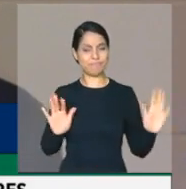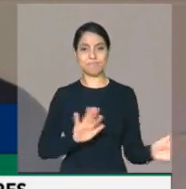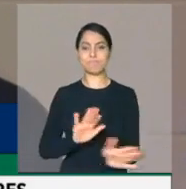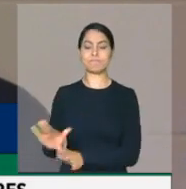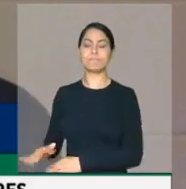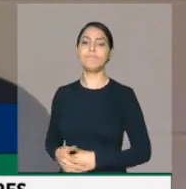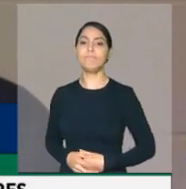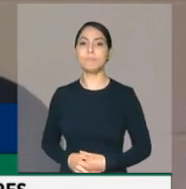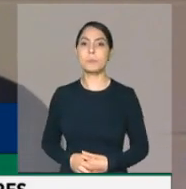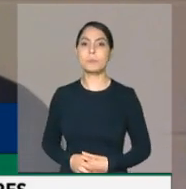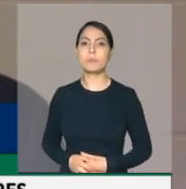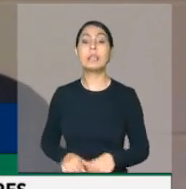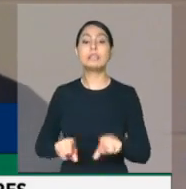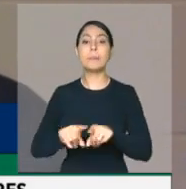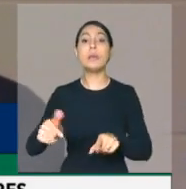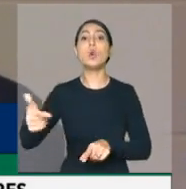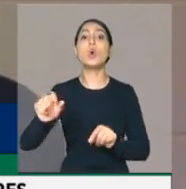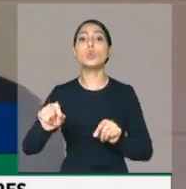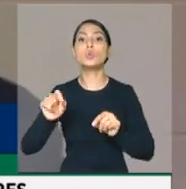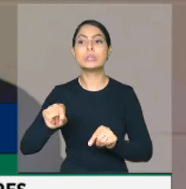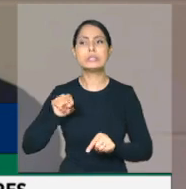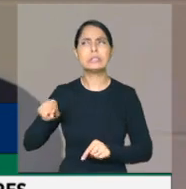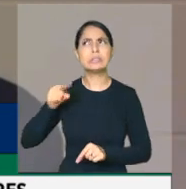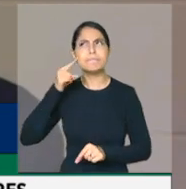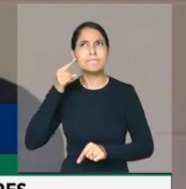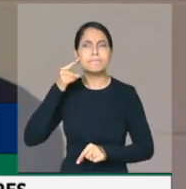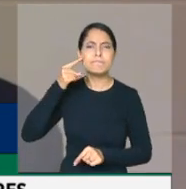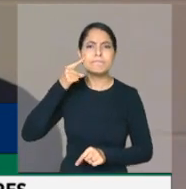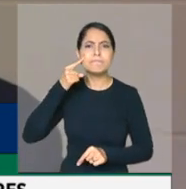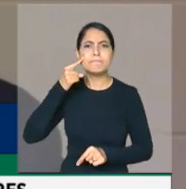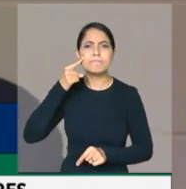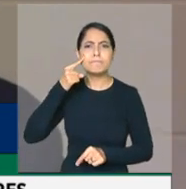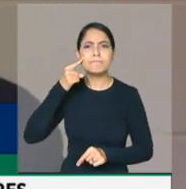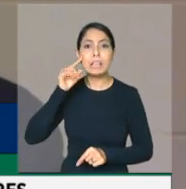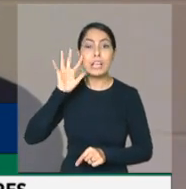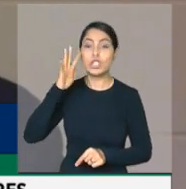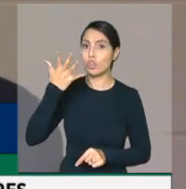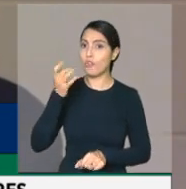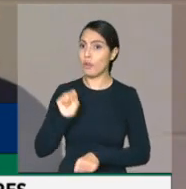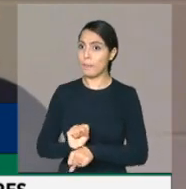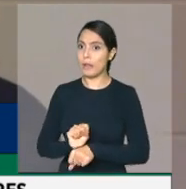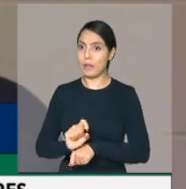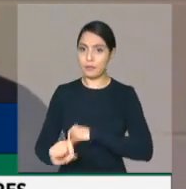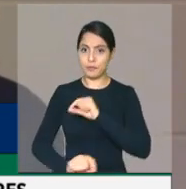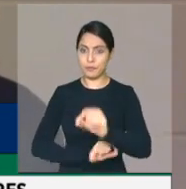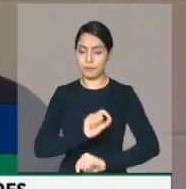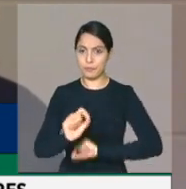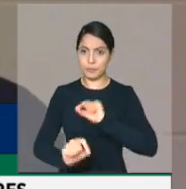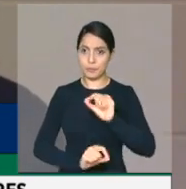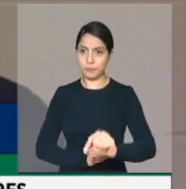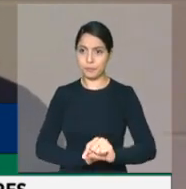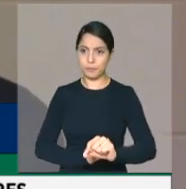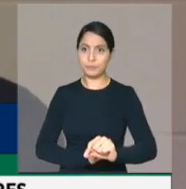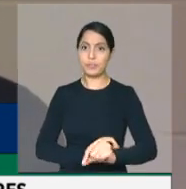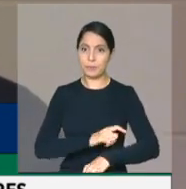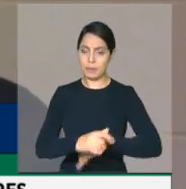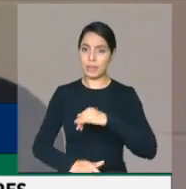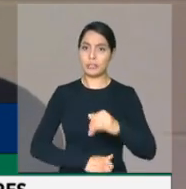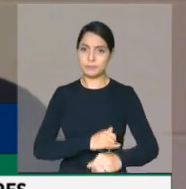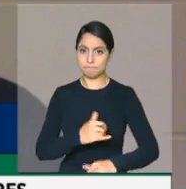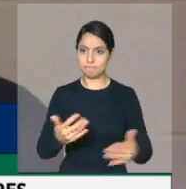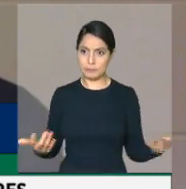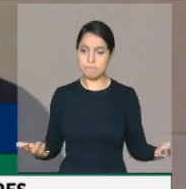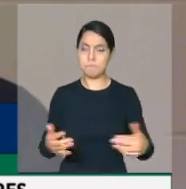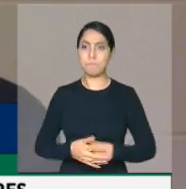recuo recente foi a divulgação de dados por parte do governo federal. Eu quero saudar também a presença